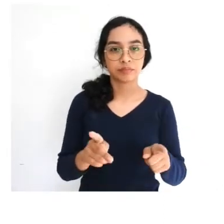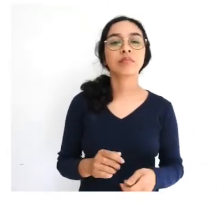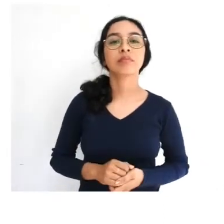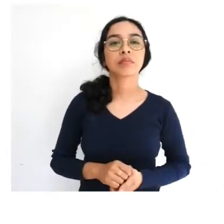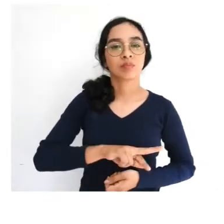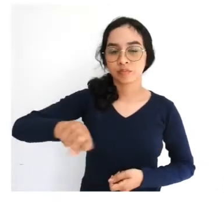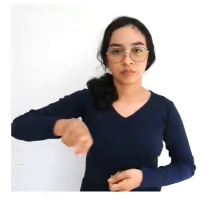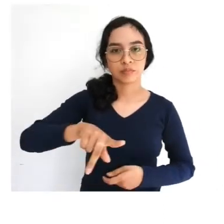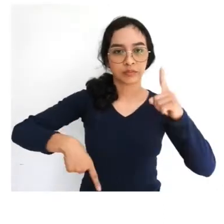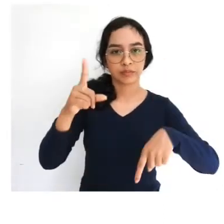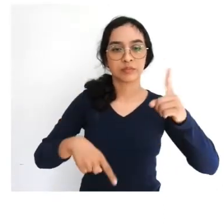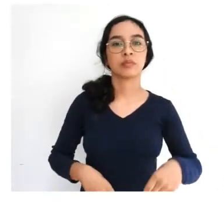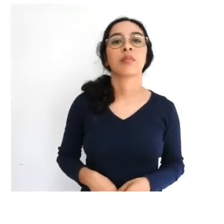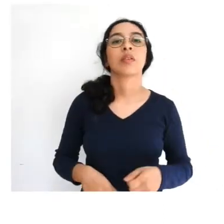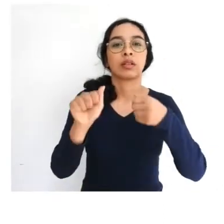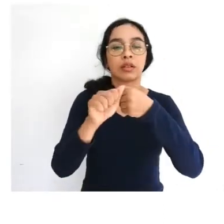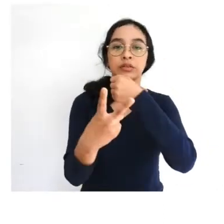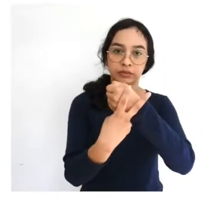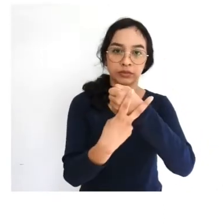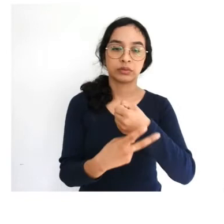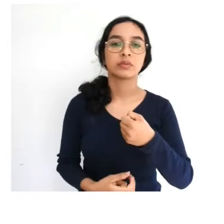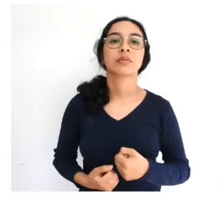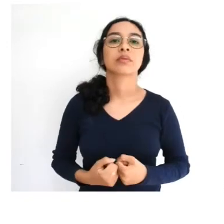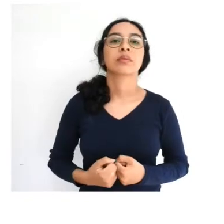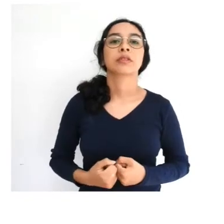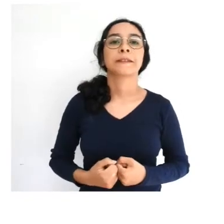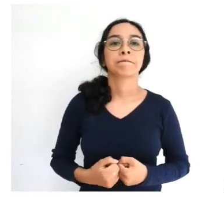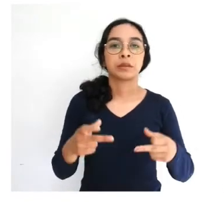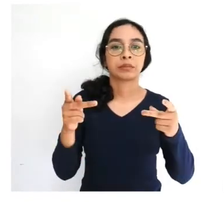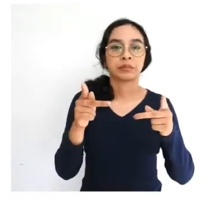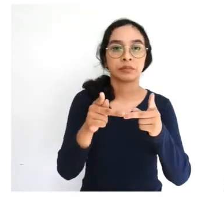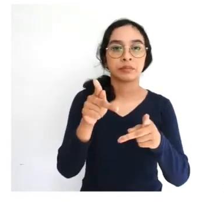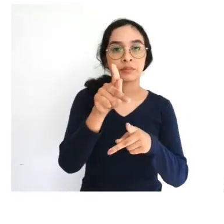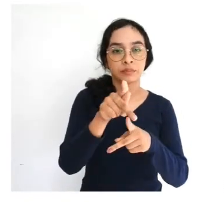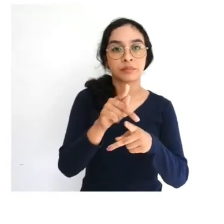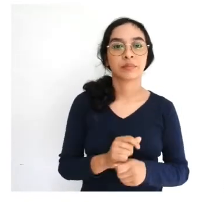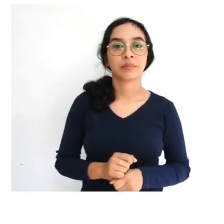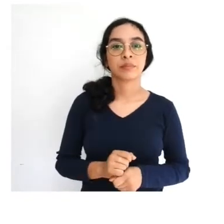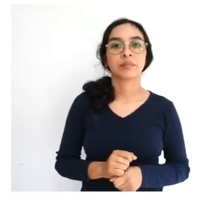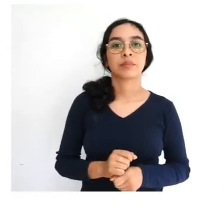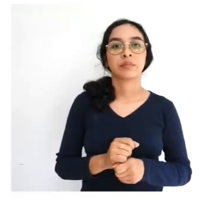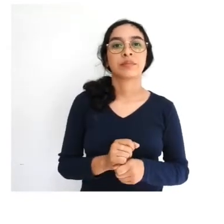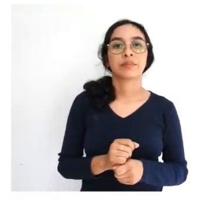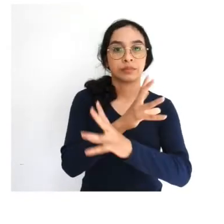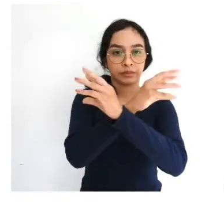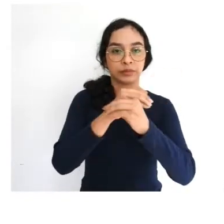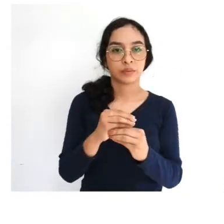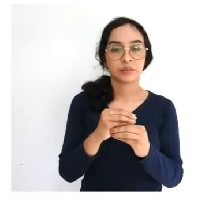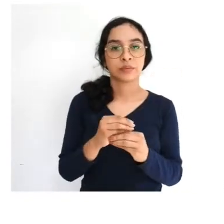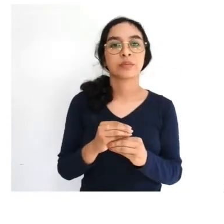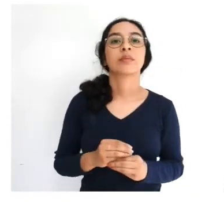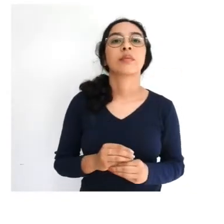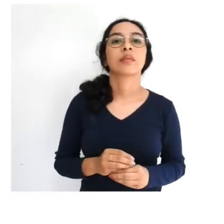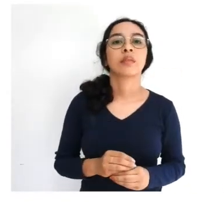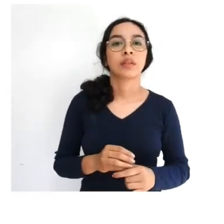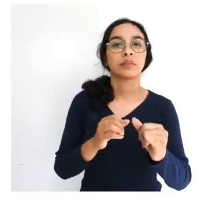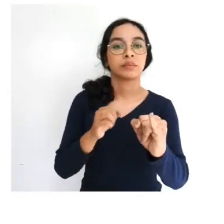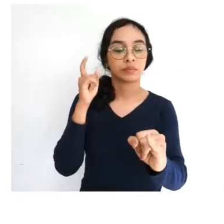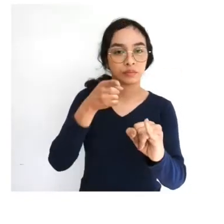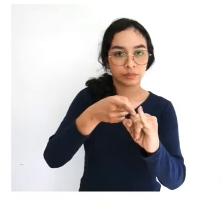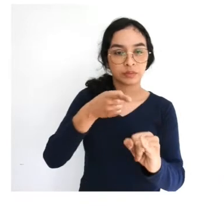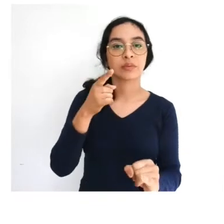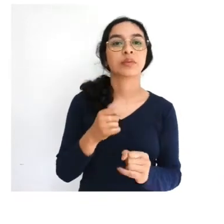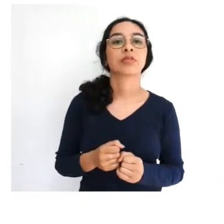Permanecem invariáveis os advérbios, preposições, conjunções e interjeções, ou